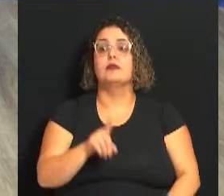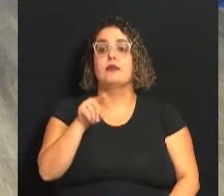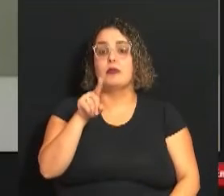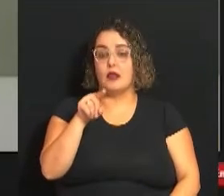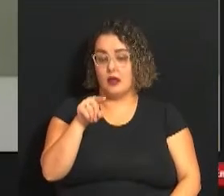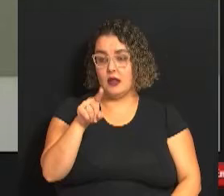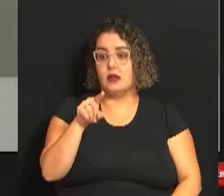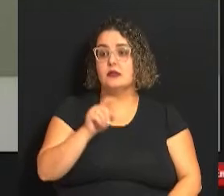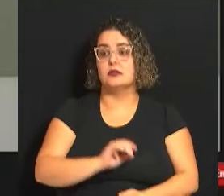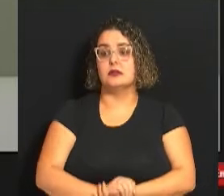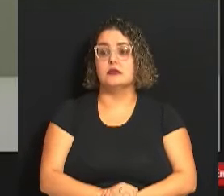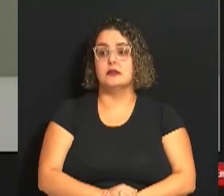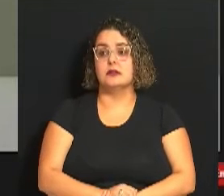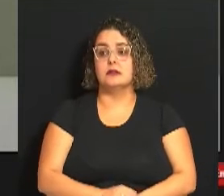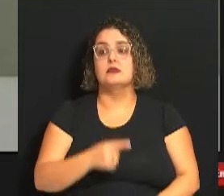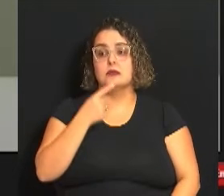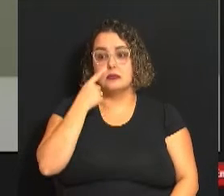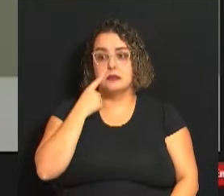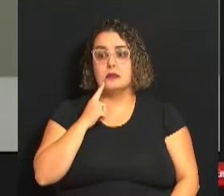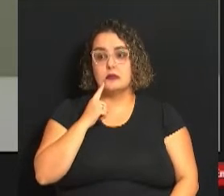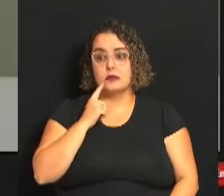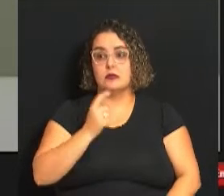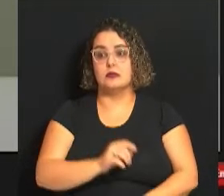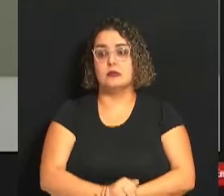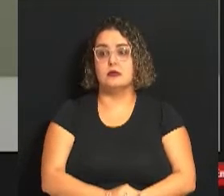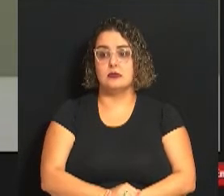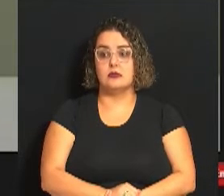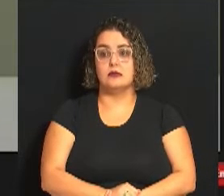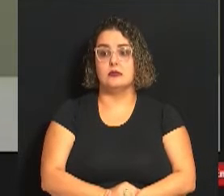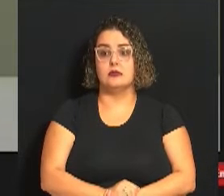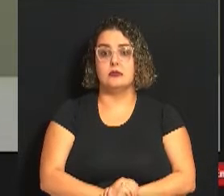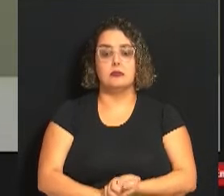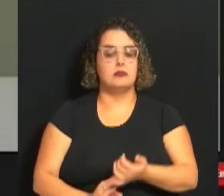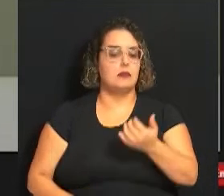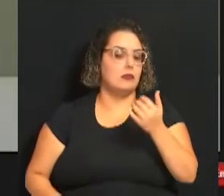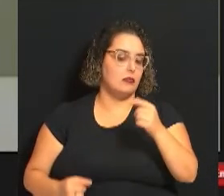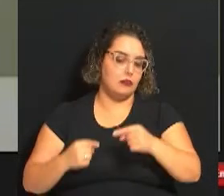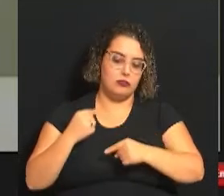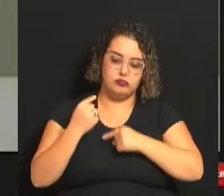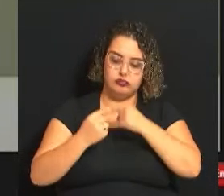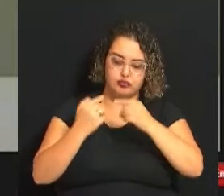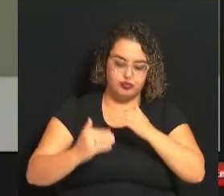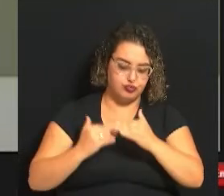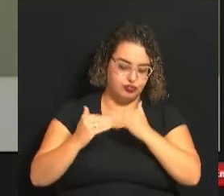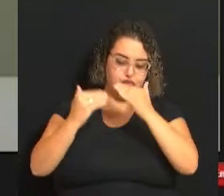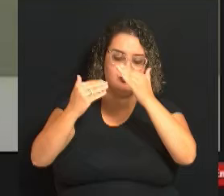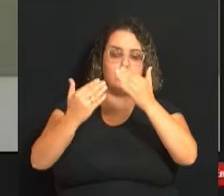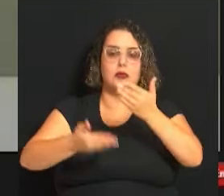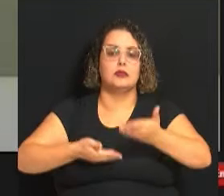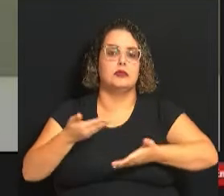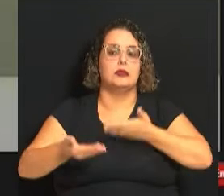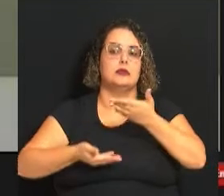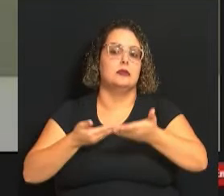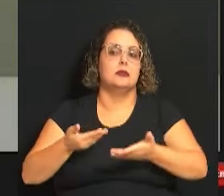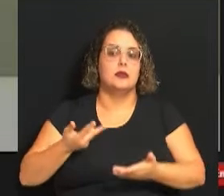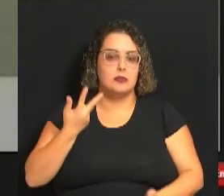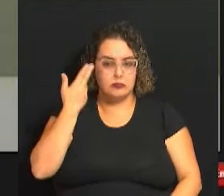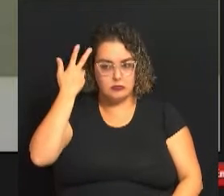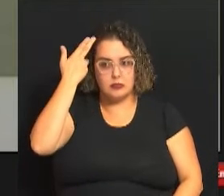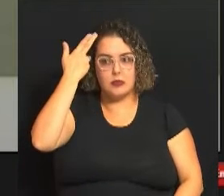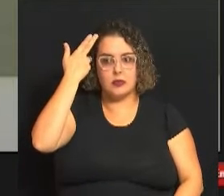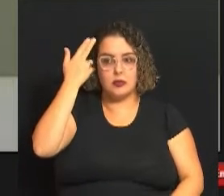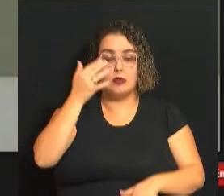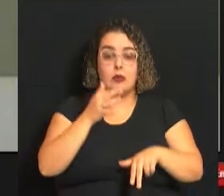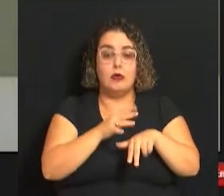exatamente isso, Viviane. Essa foi uma grande evolução no tratamento cirúrgico, né, com o paciente